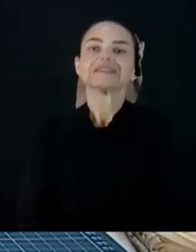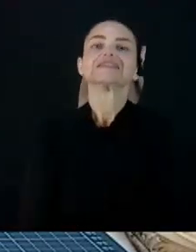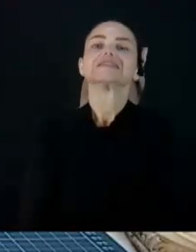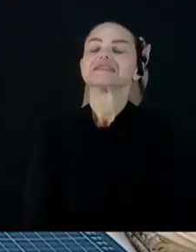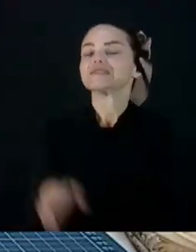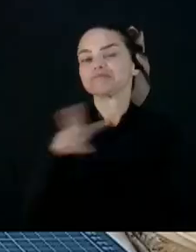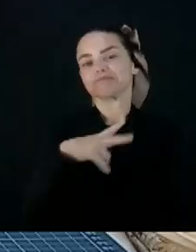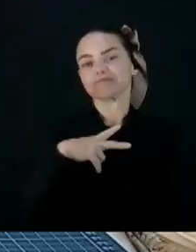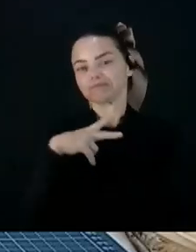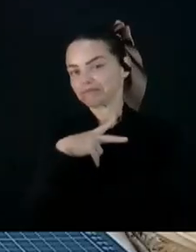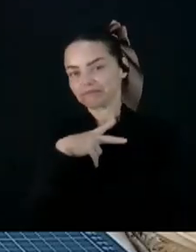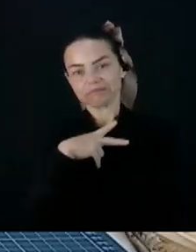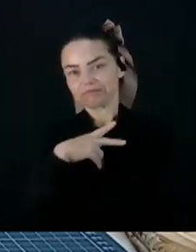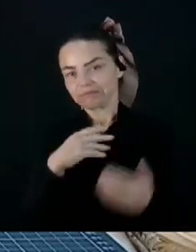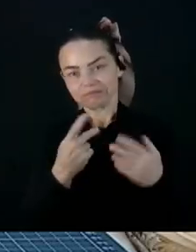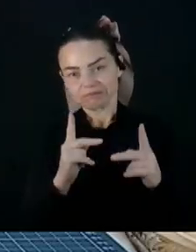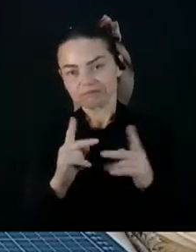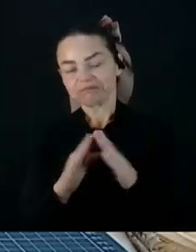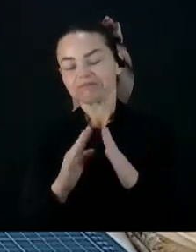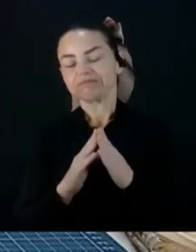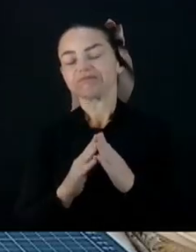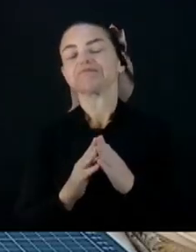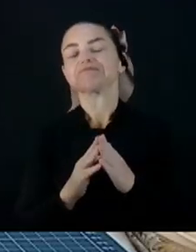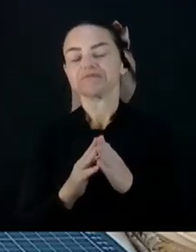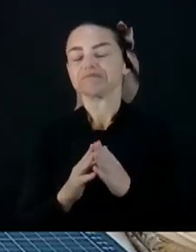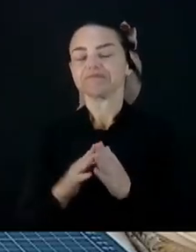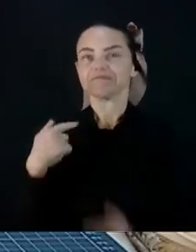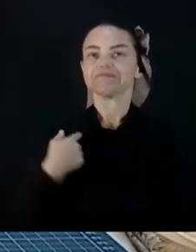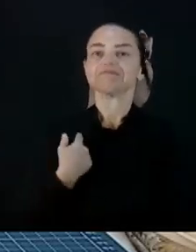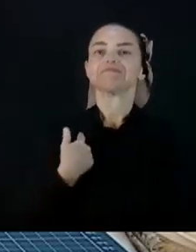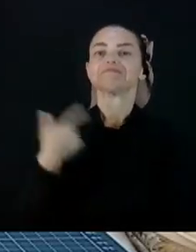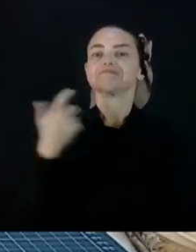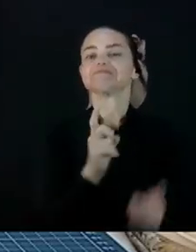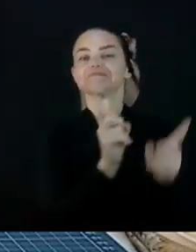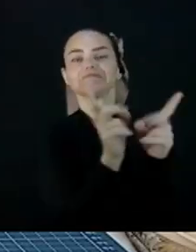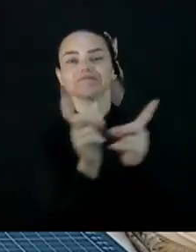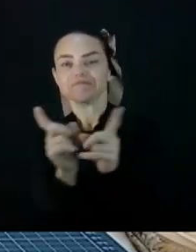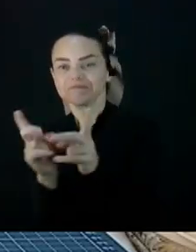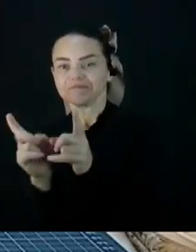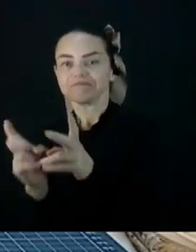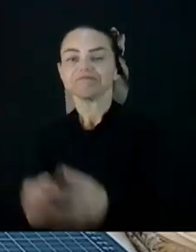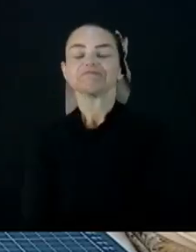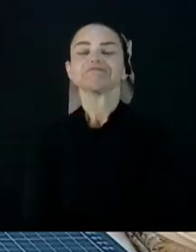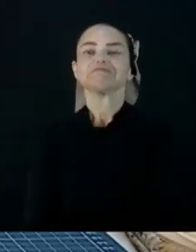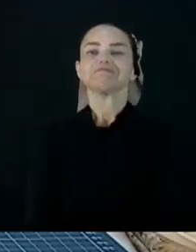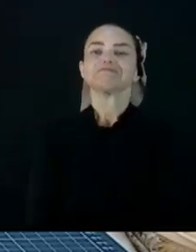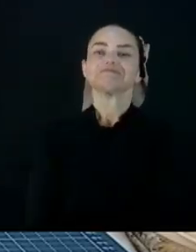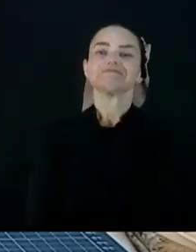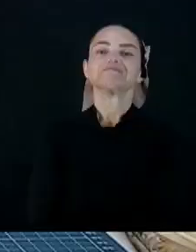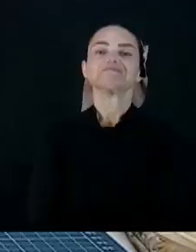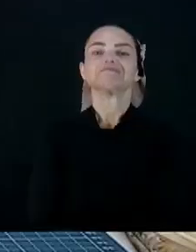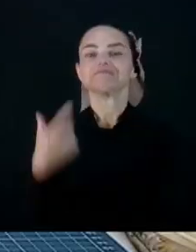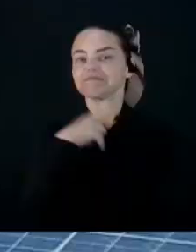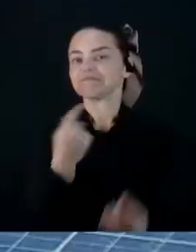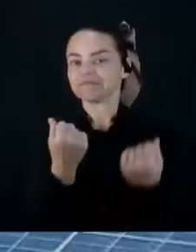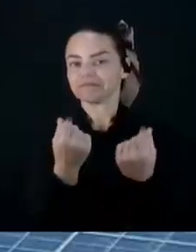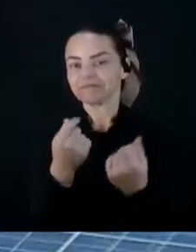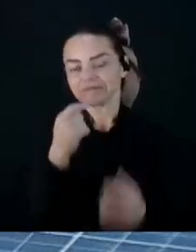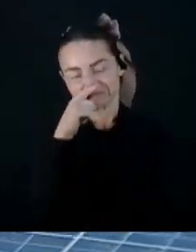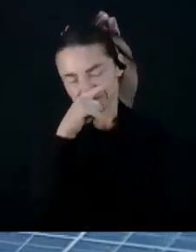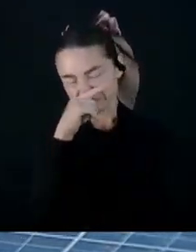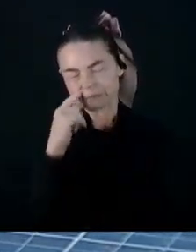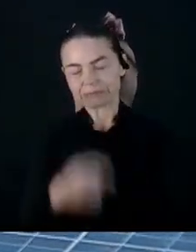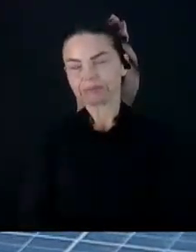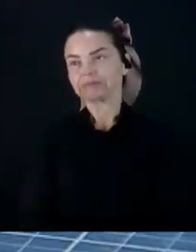sua casa. Mas o pano de prato também é uma coisa que vende bastante, né? Então, quem quiser também para fonte de renda, uma ótima opção. Uma